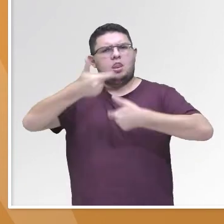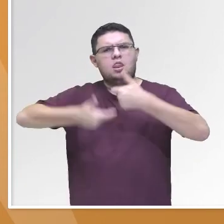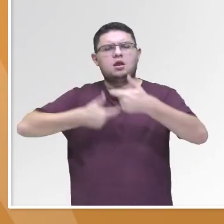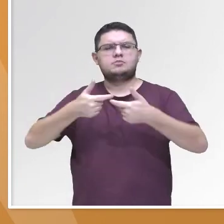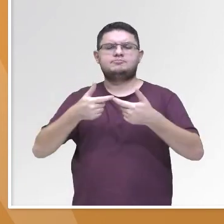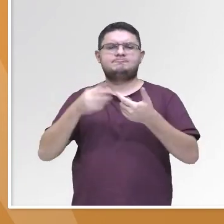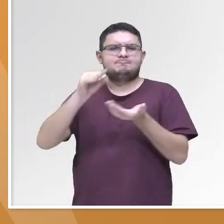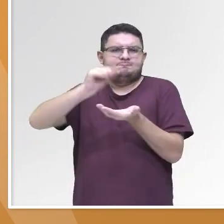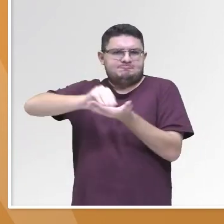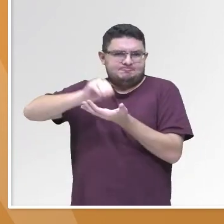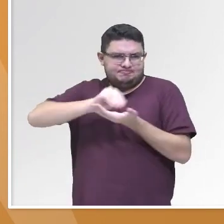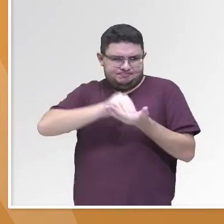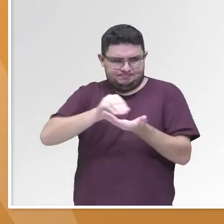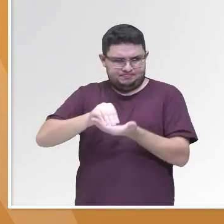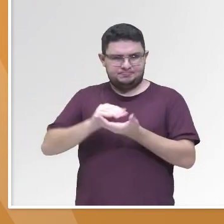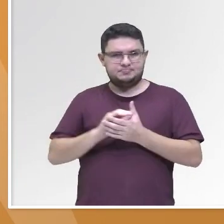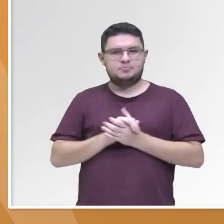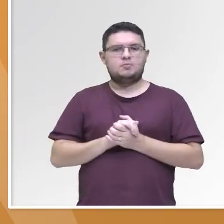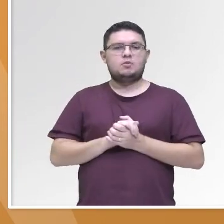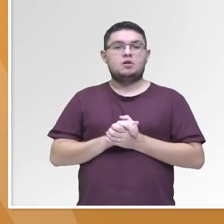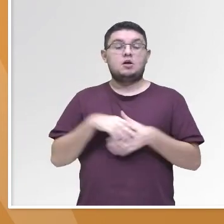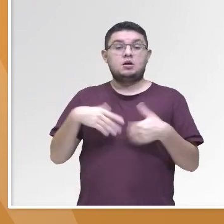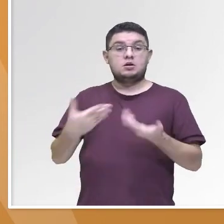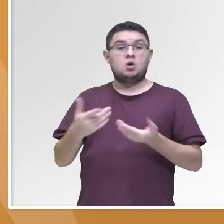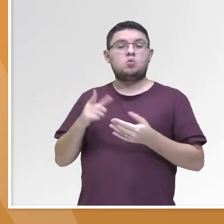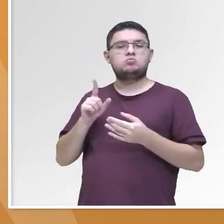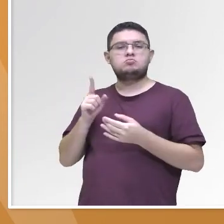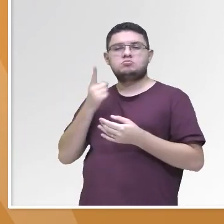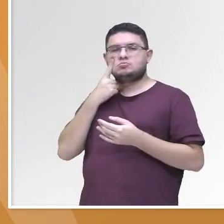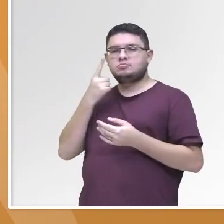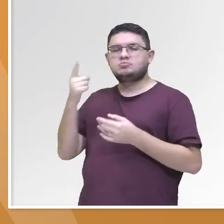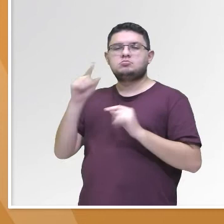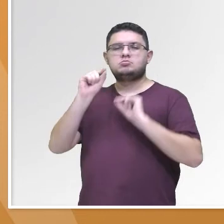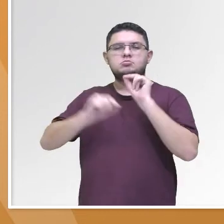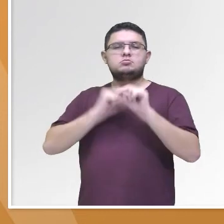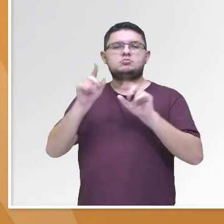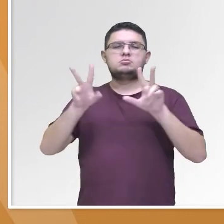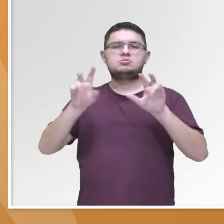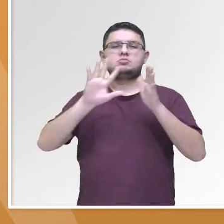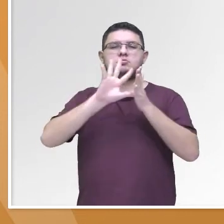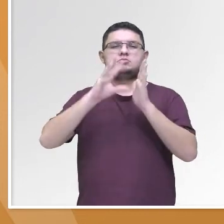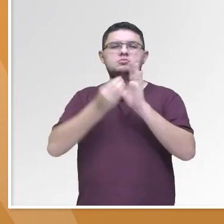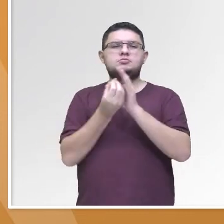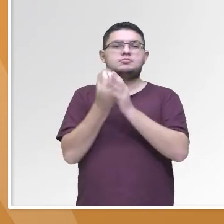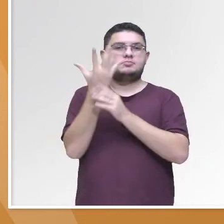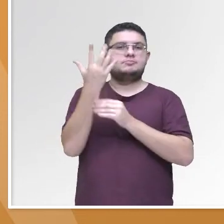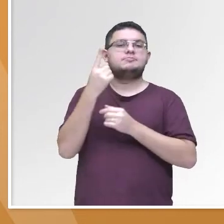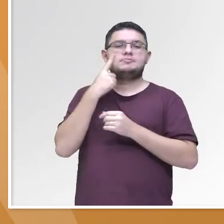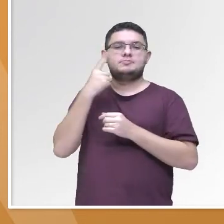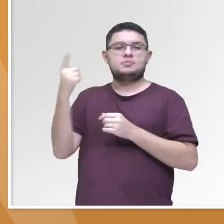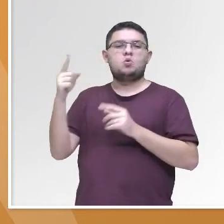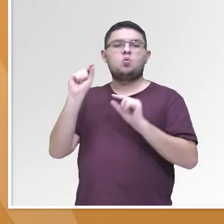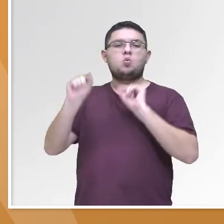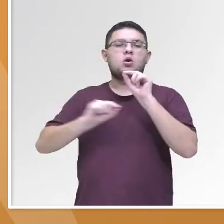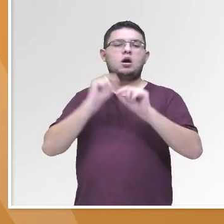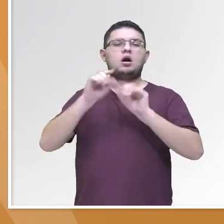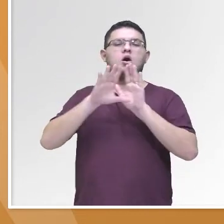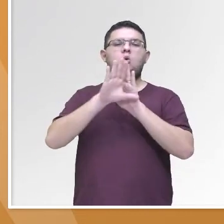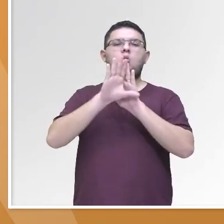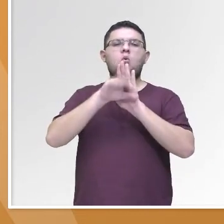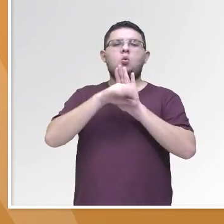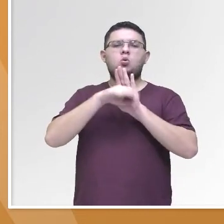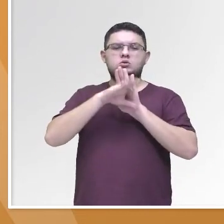prática. Aí nós falamos do desenvolvimento sustentável, né? Que nada mais é aí o conceito de